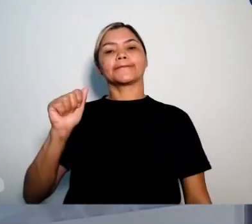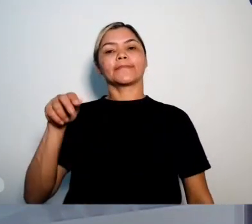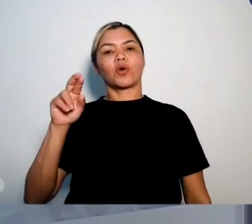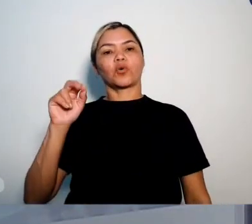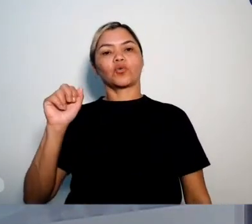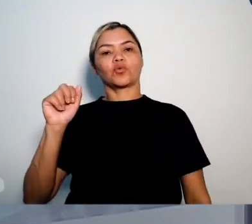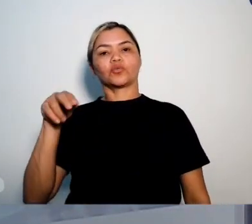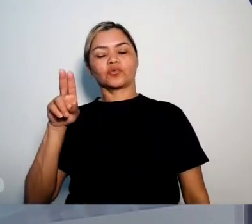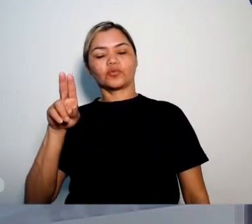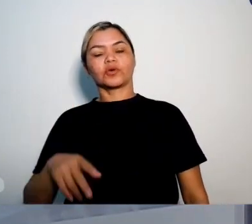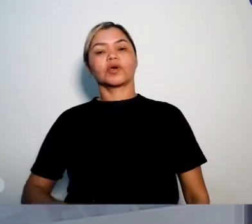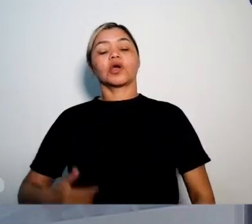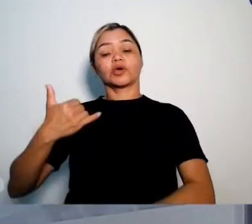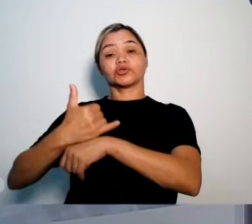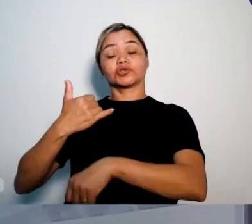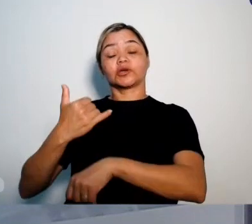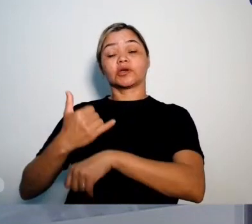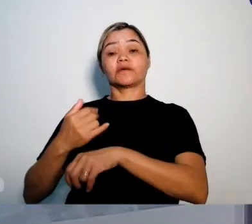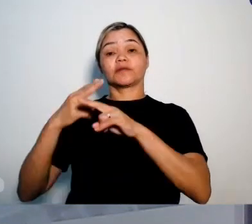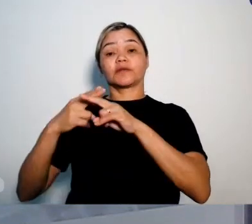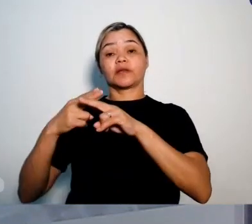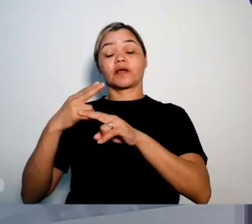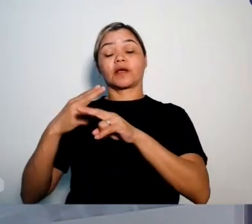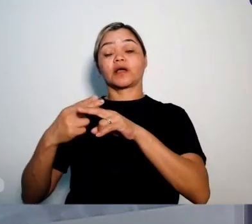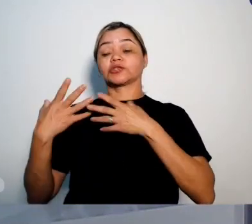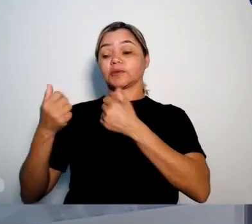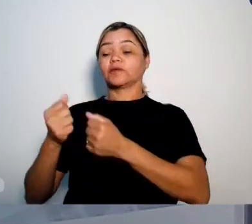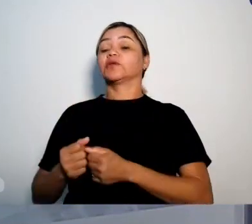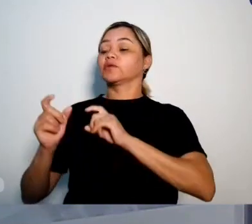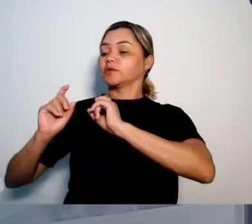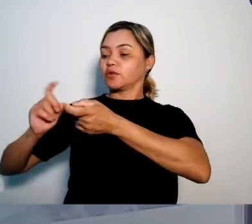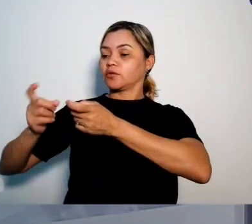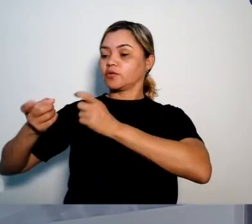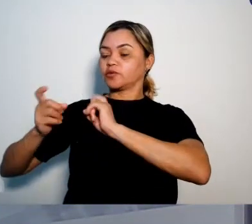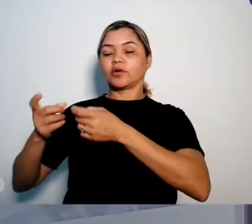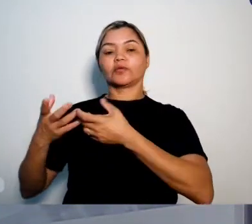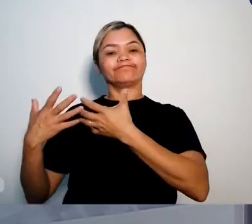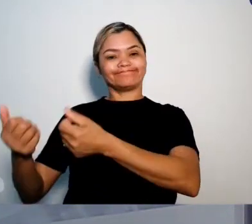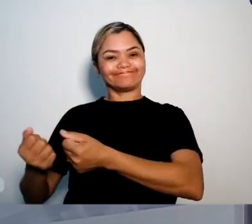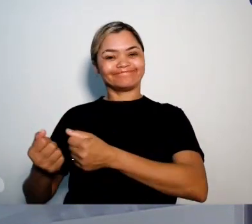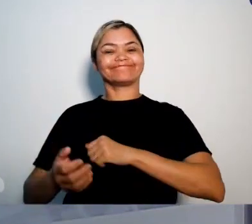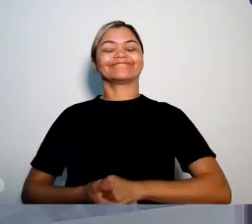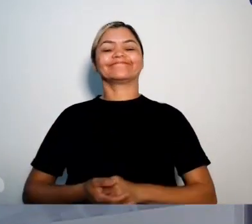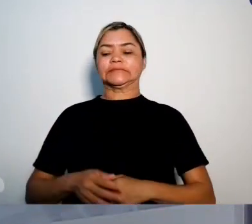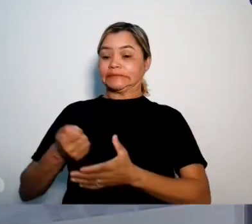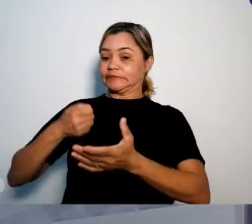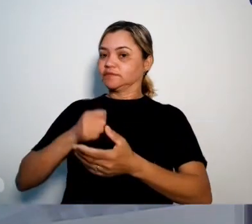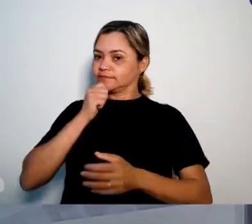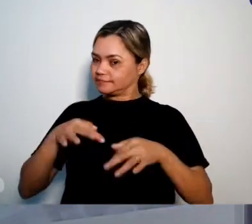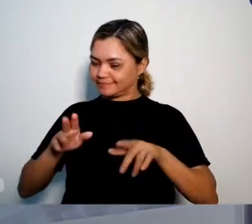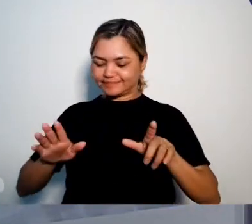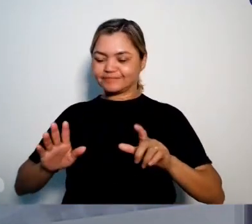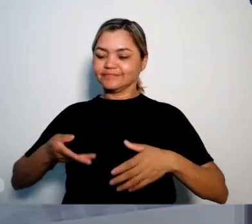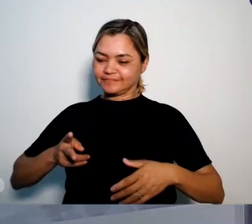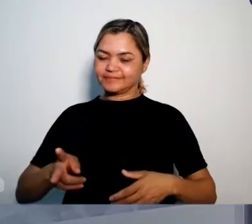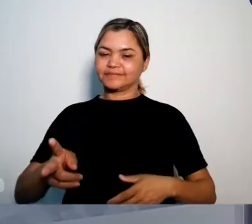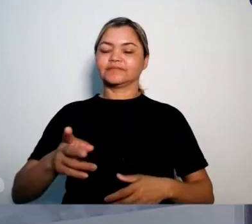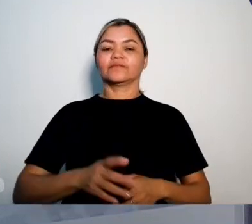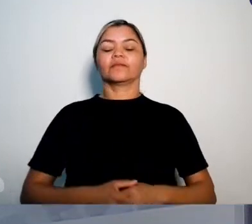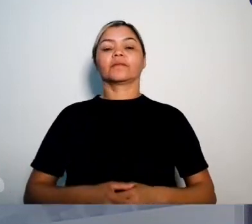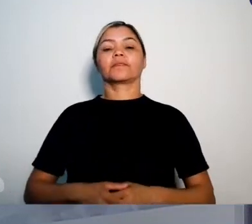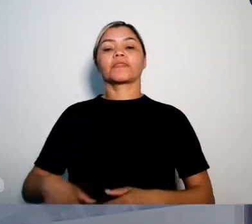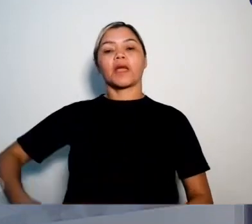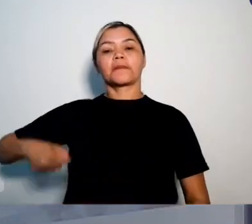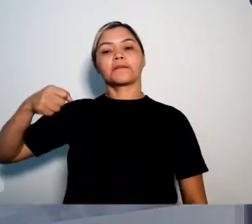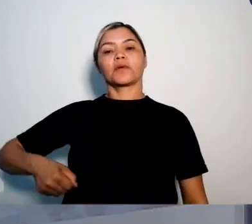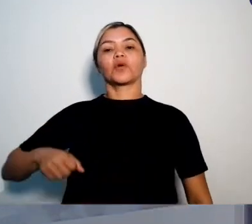Bauru, que me acolheram em todas as reuniões. Grandes lutas ainda tenho pela frente. O aumento da Bolsa Estagiário,